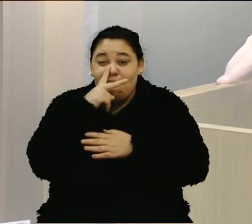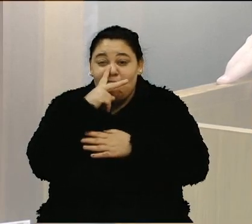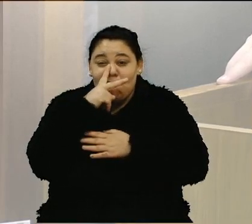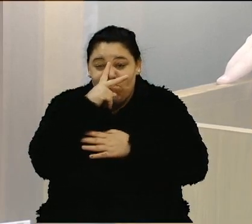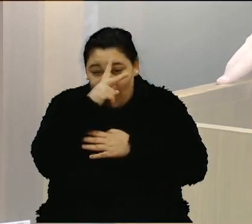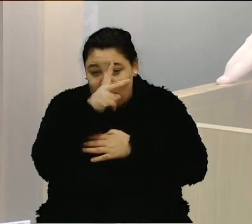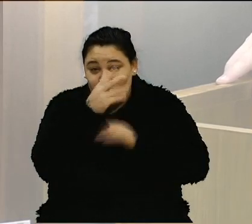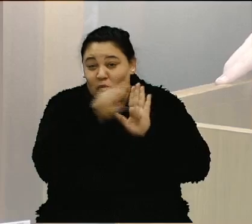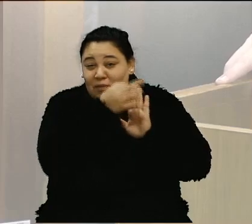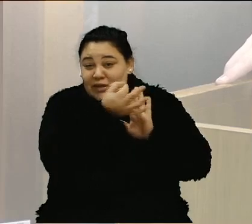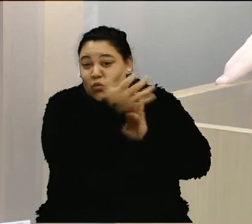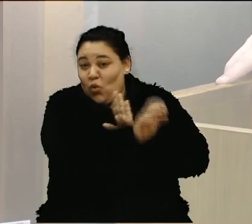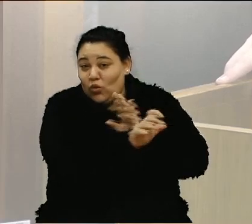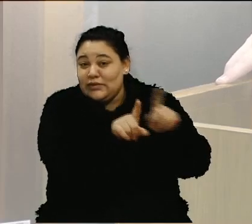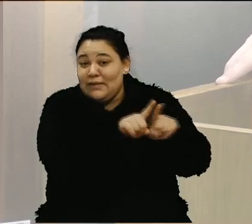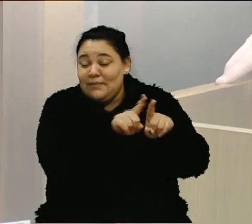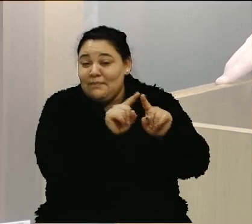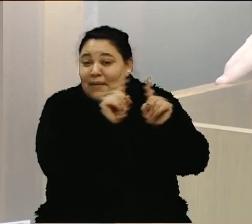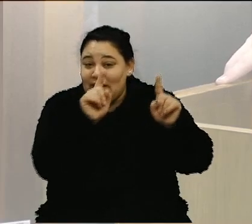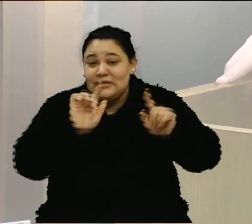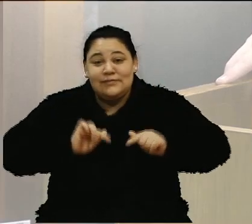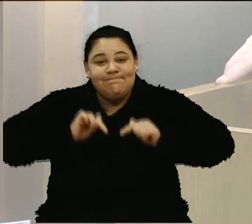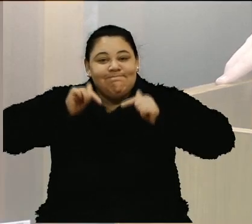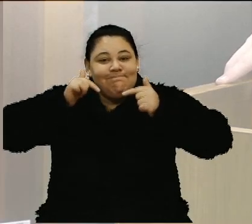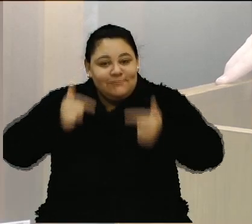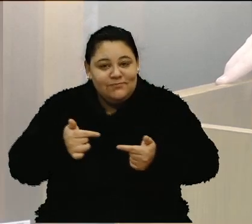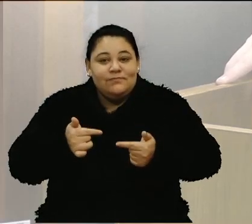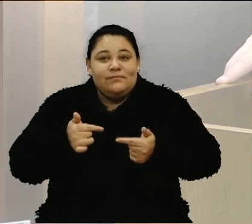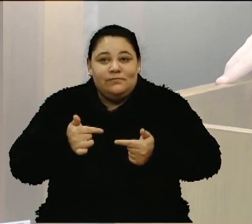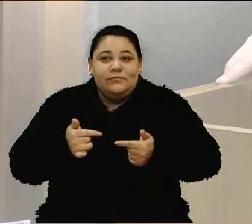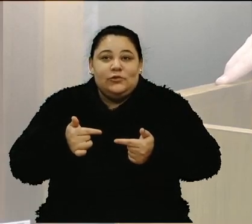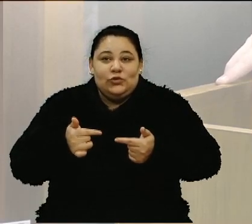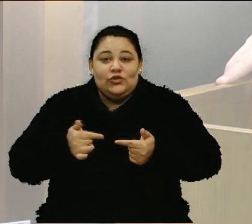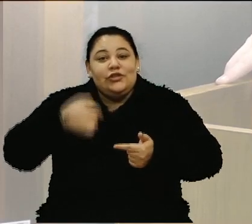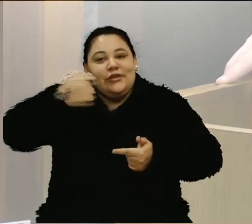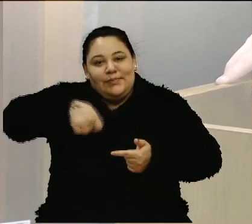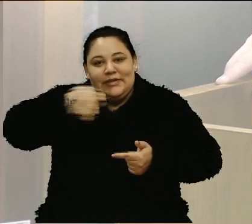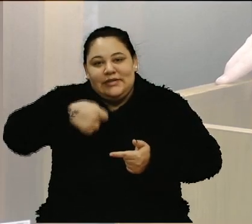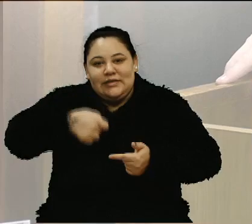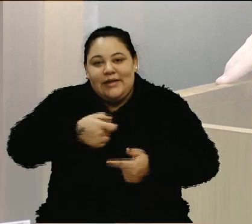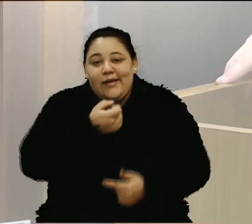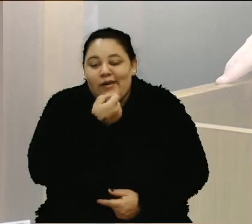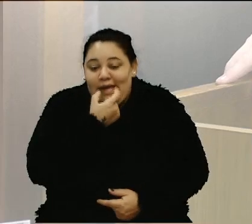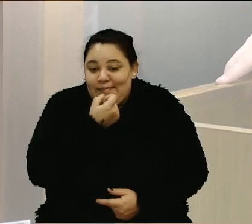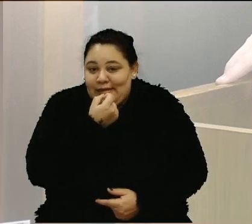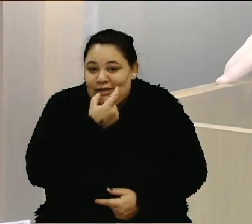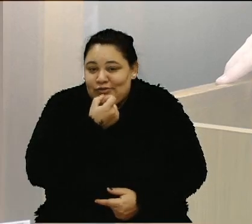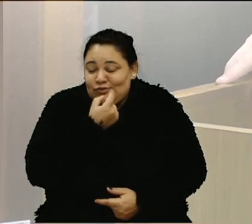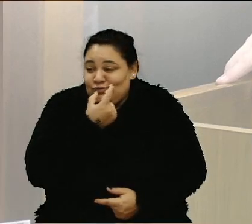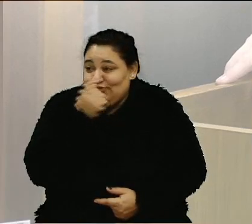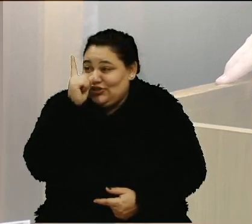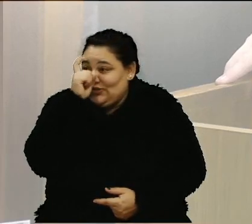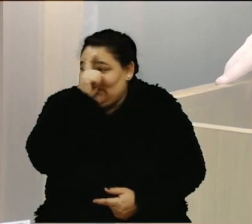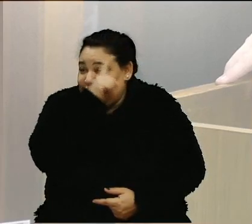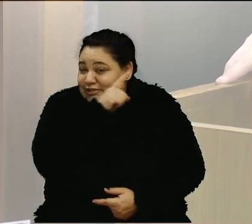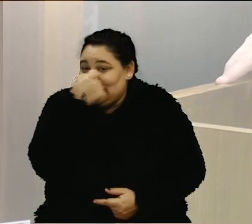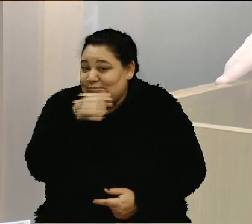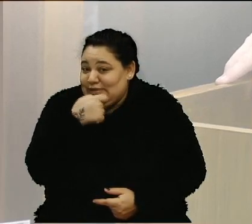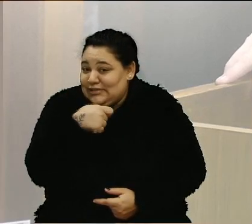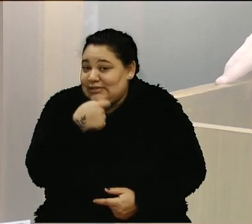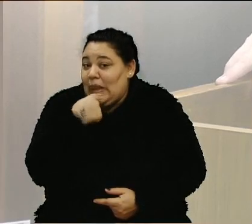oposição, mas essas medidas, às vezes impopulares, são medidas, né, um remédio amargo que deve ser tomado para